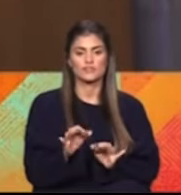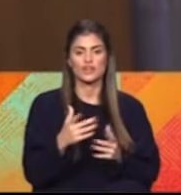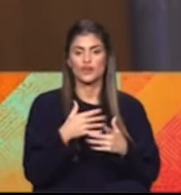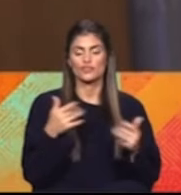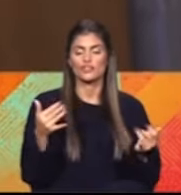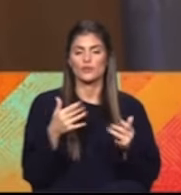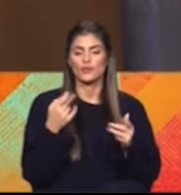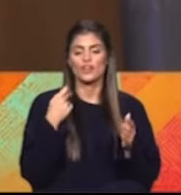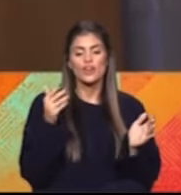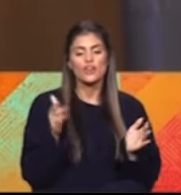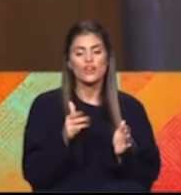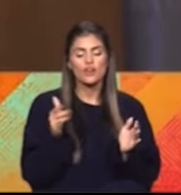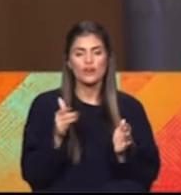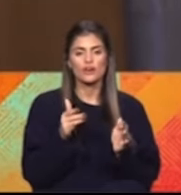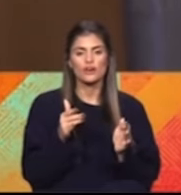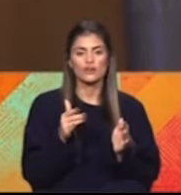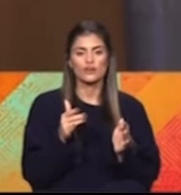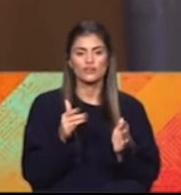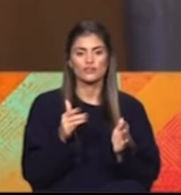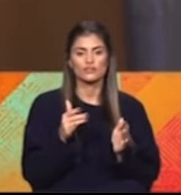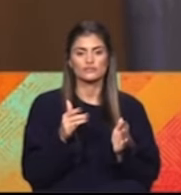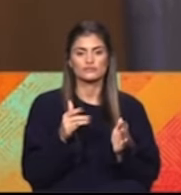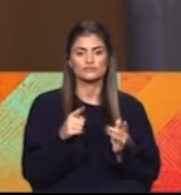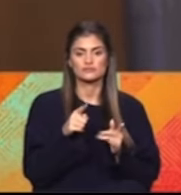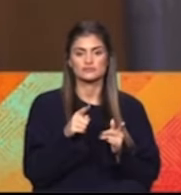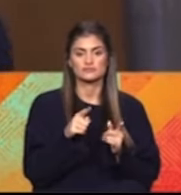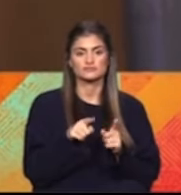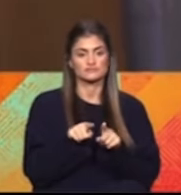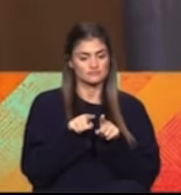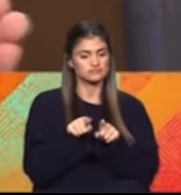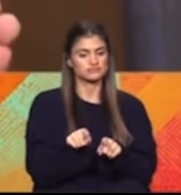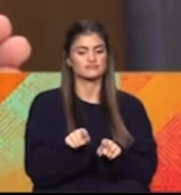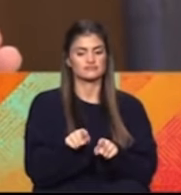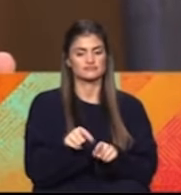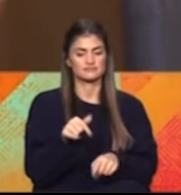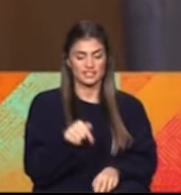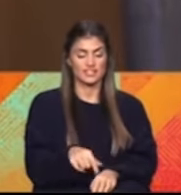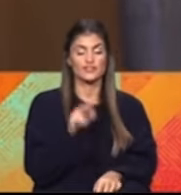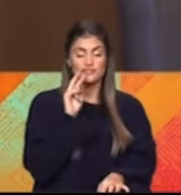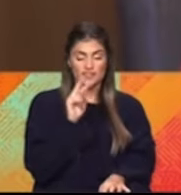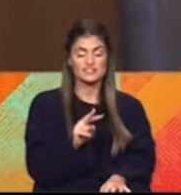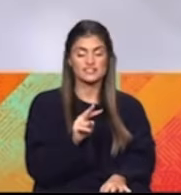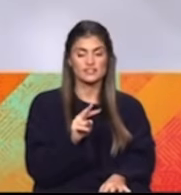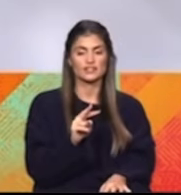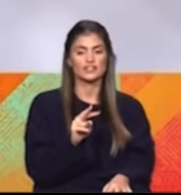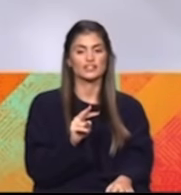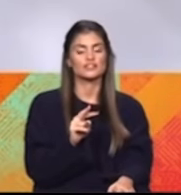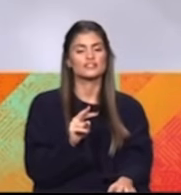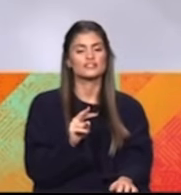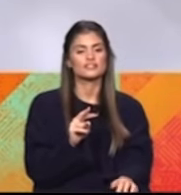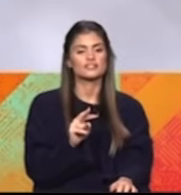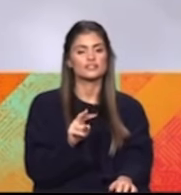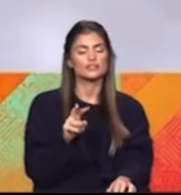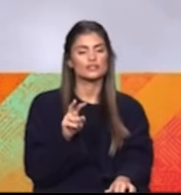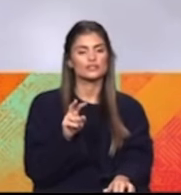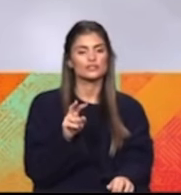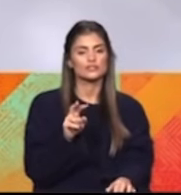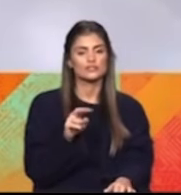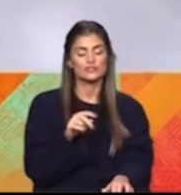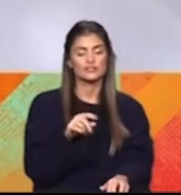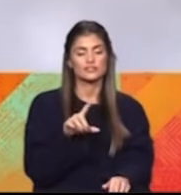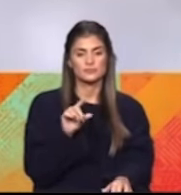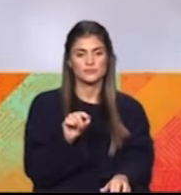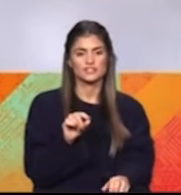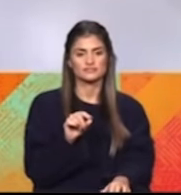acordeão e concertina não estão de costas viradas. Nada. Aqui se vê e ouve que o Norte não está